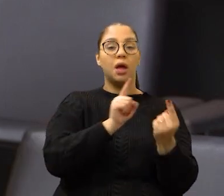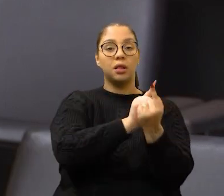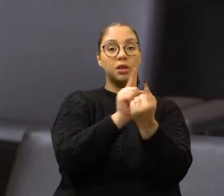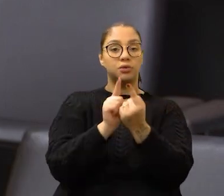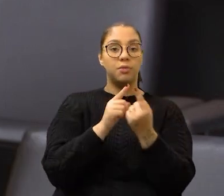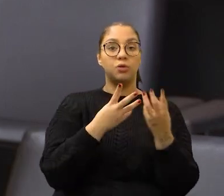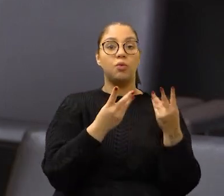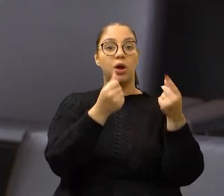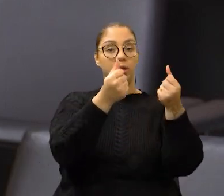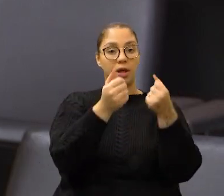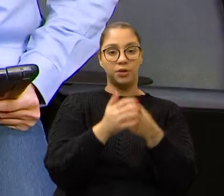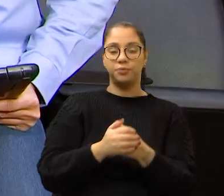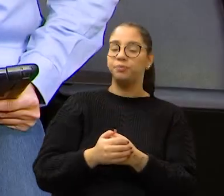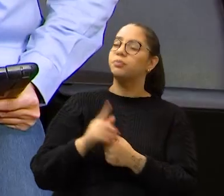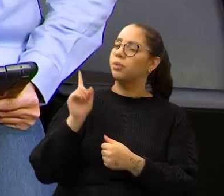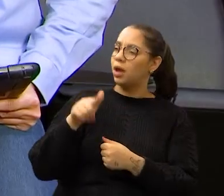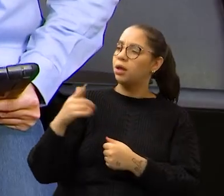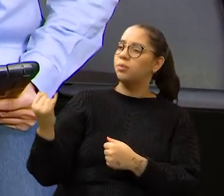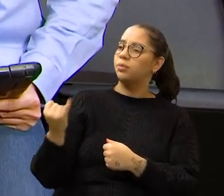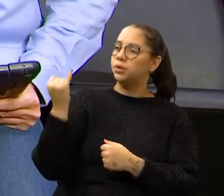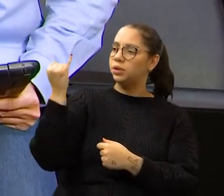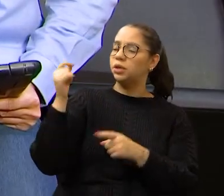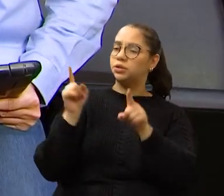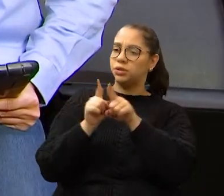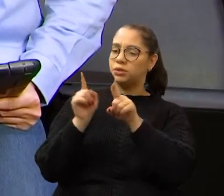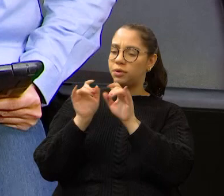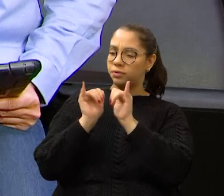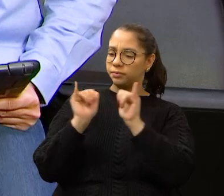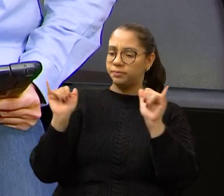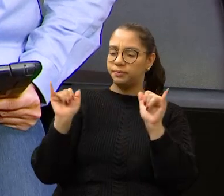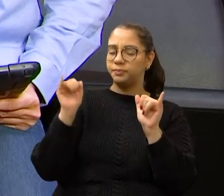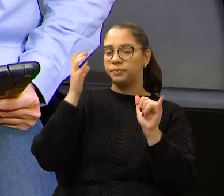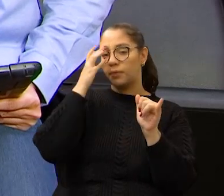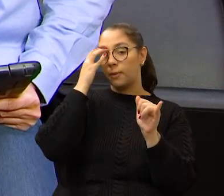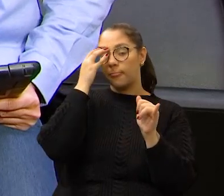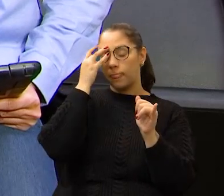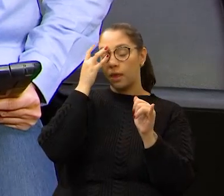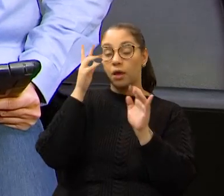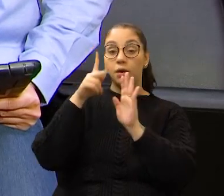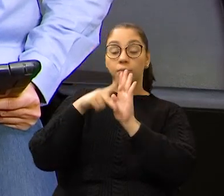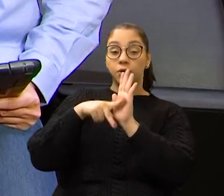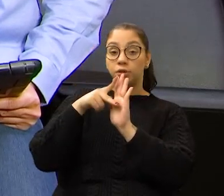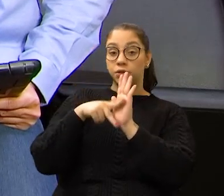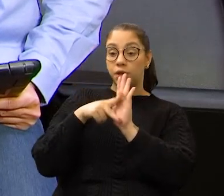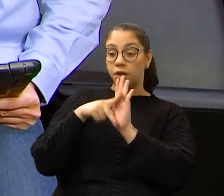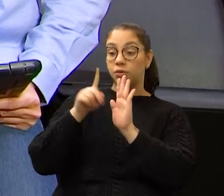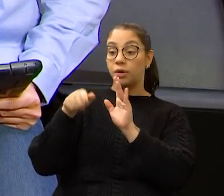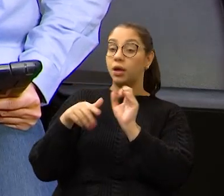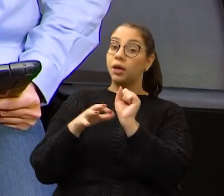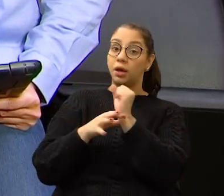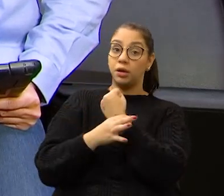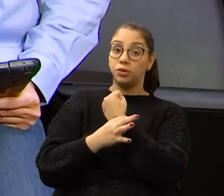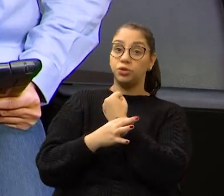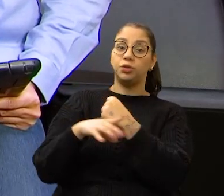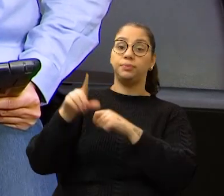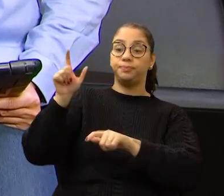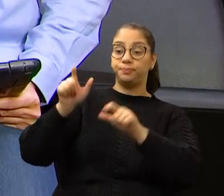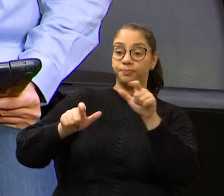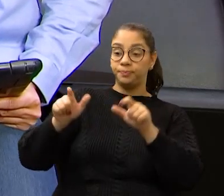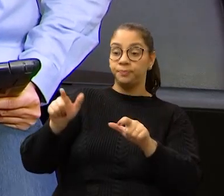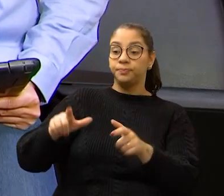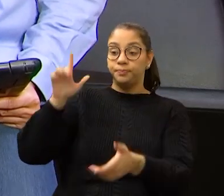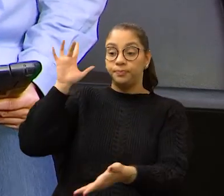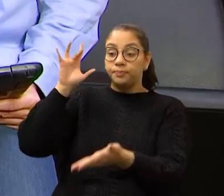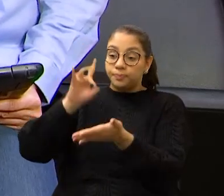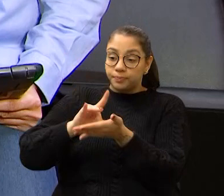sejam atendidas com qualidade. E é importante dizer que esse projeto ele dá a garantia para a